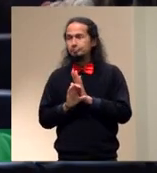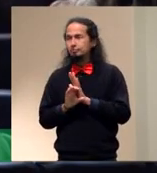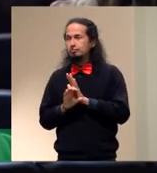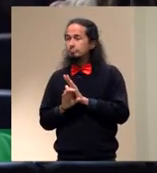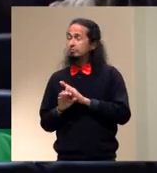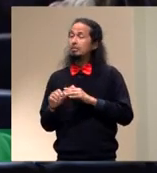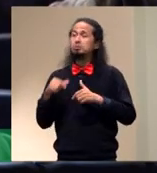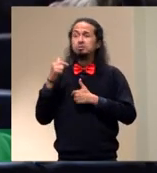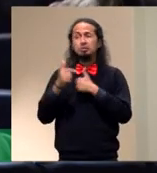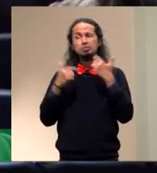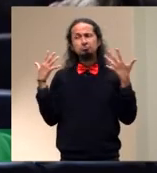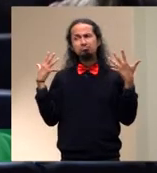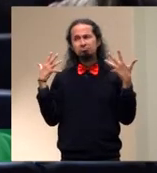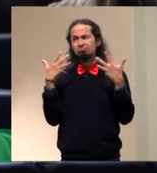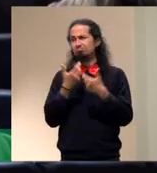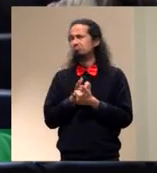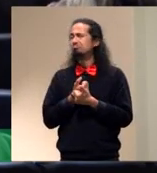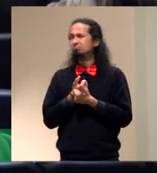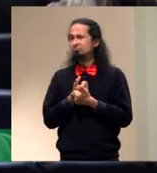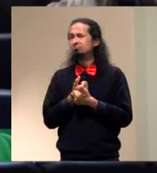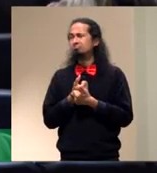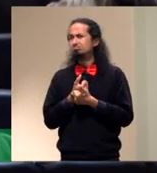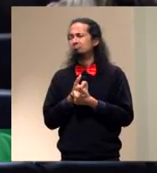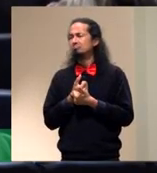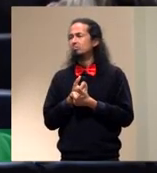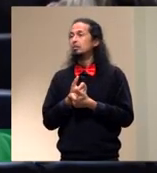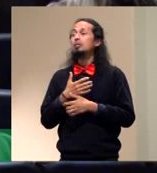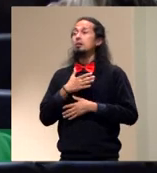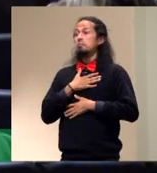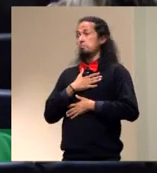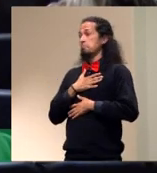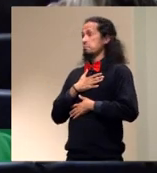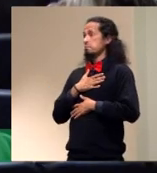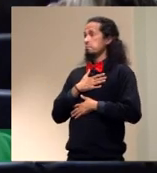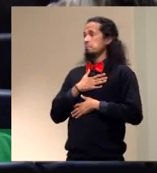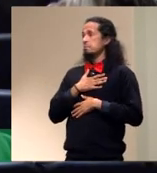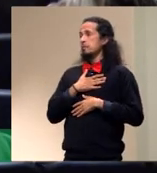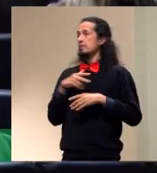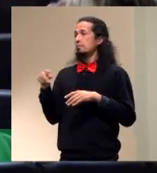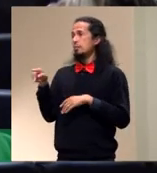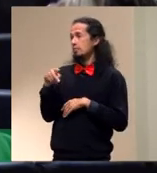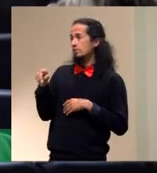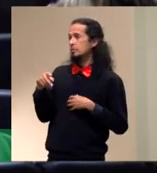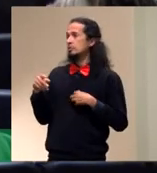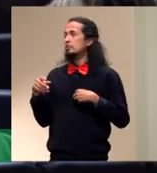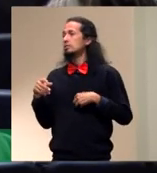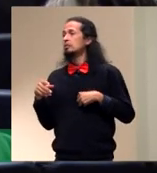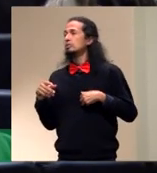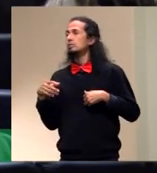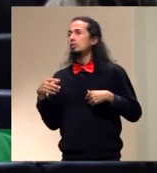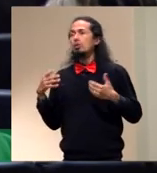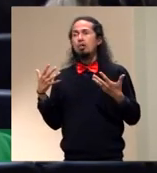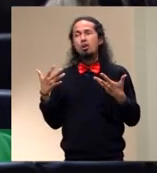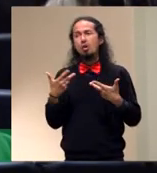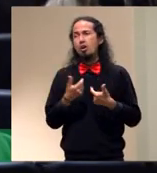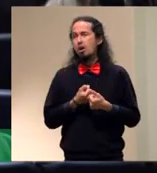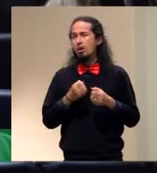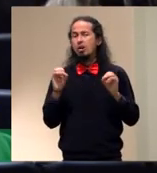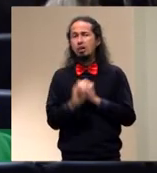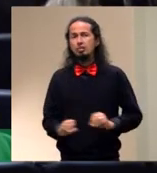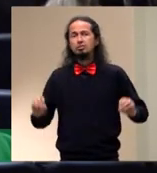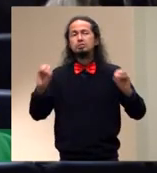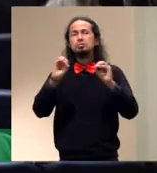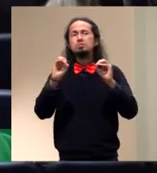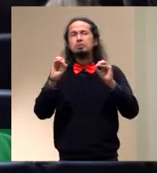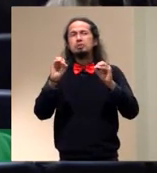muito bonita e que, para nós, para mim, enquanto professora dessa rede, acho que para esse coletivo, também enquanto representante da gestão, é